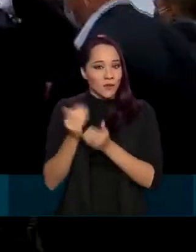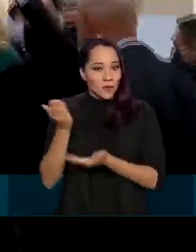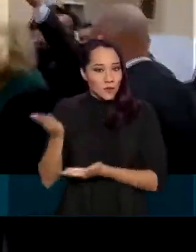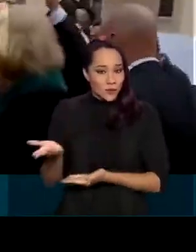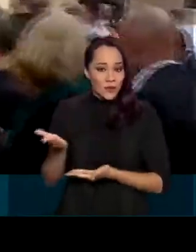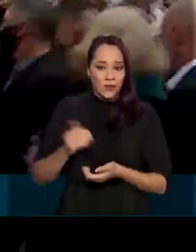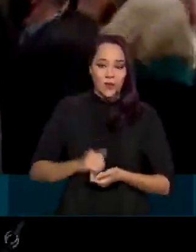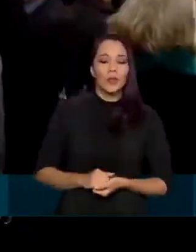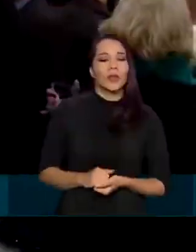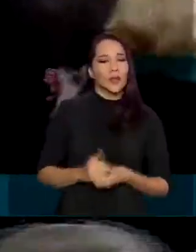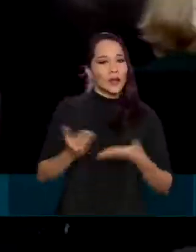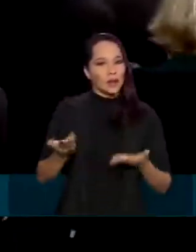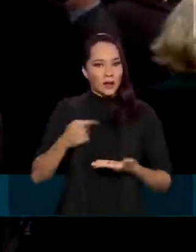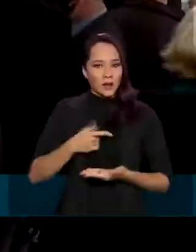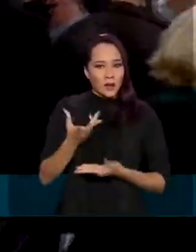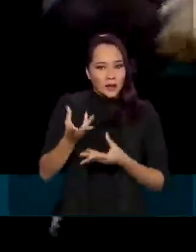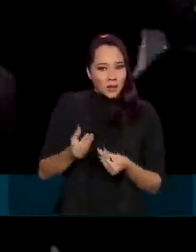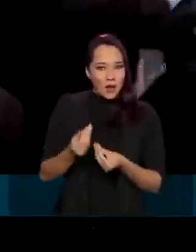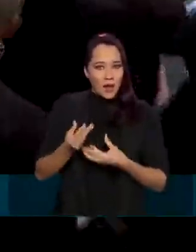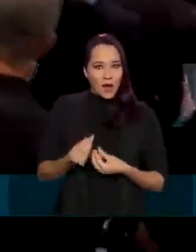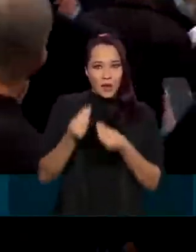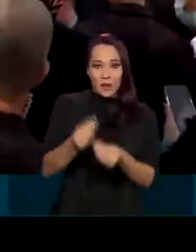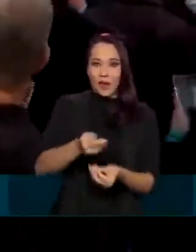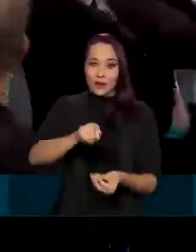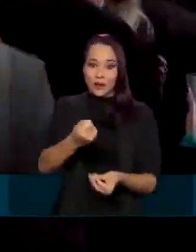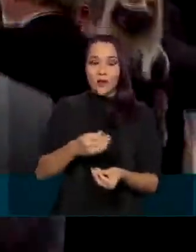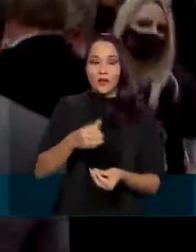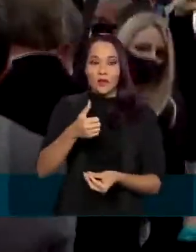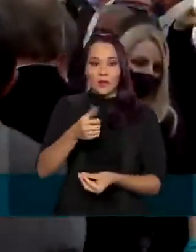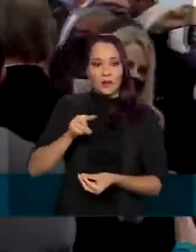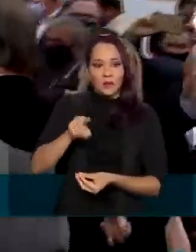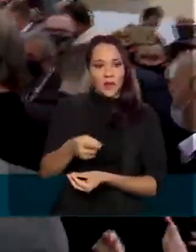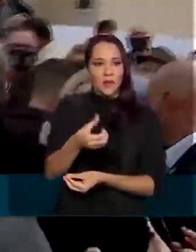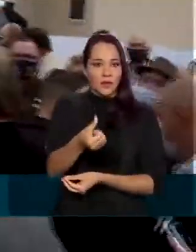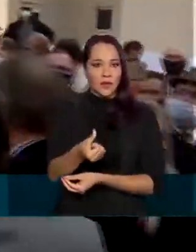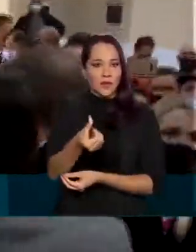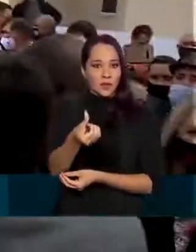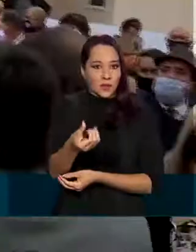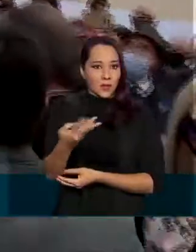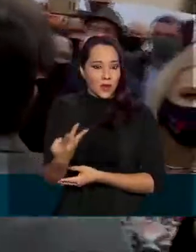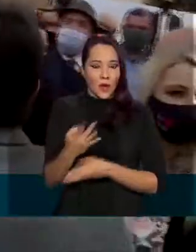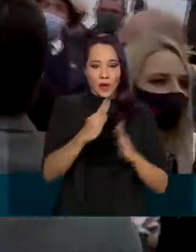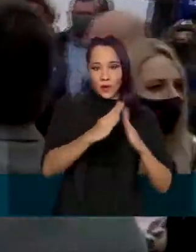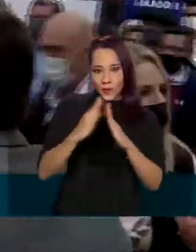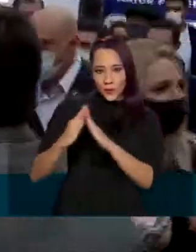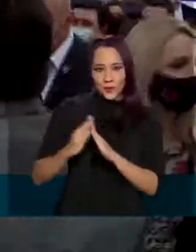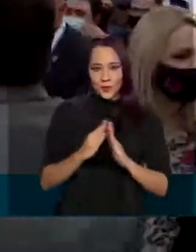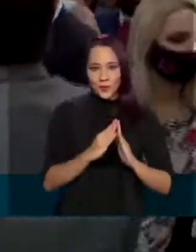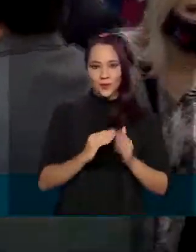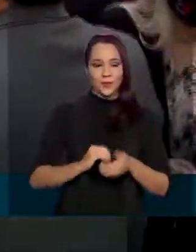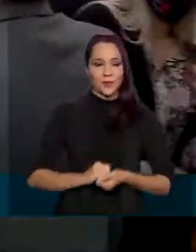nesse momento que sucede a entrega das chaves das 1.164 moradias populares.